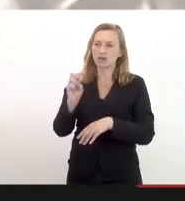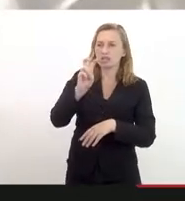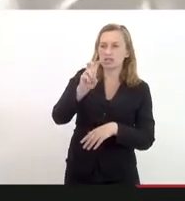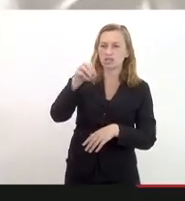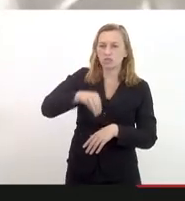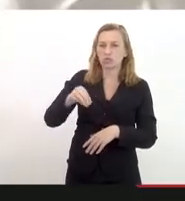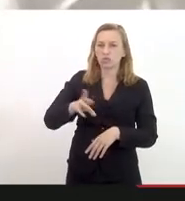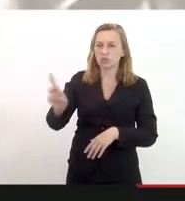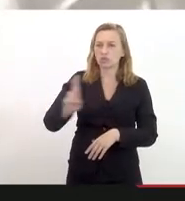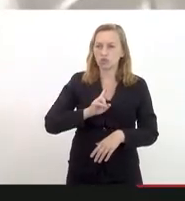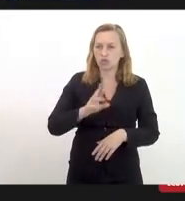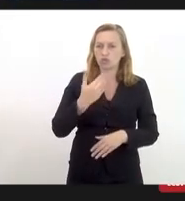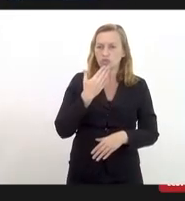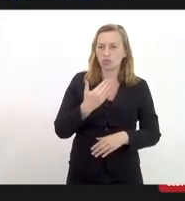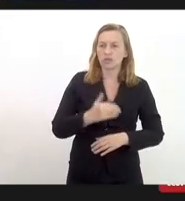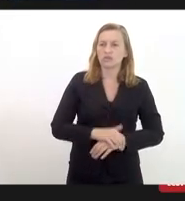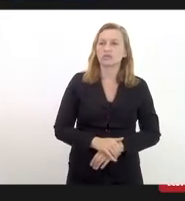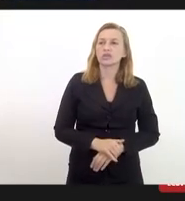essa ponderação, por favor.